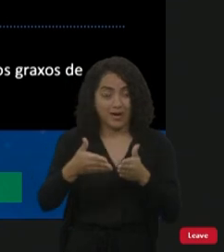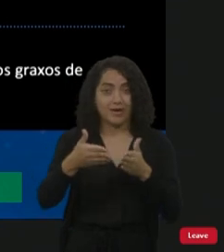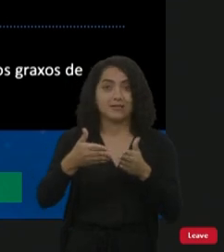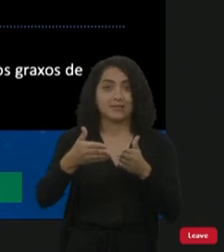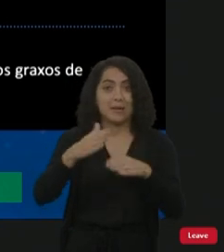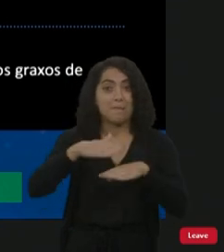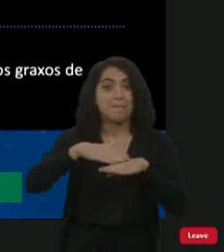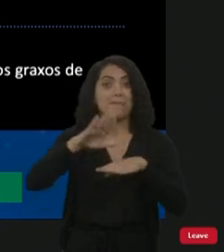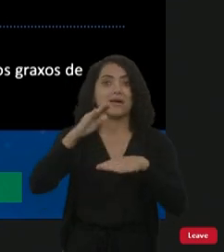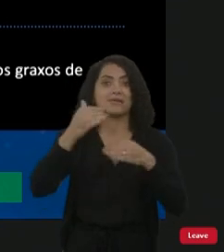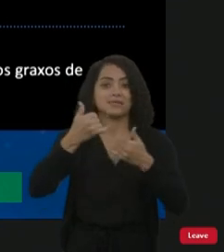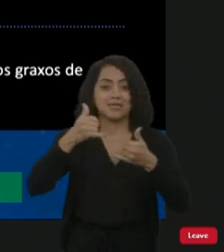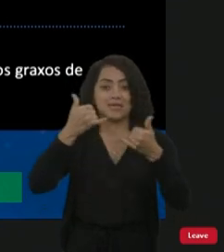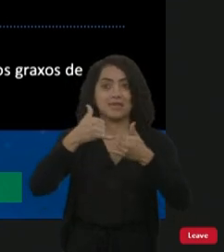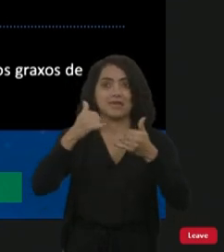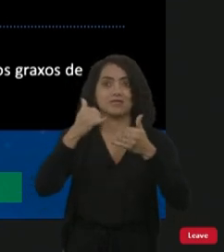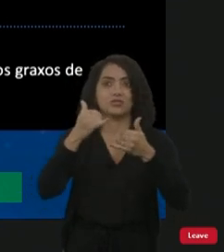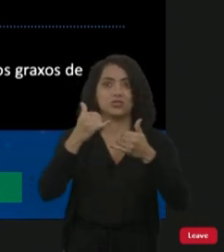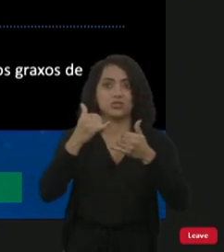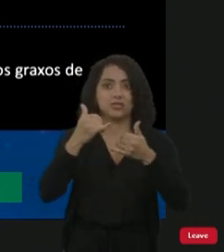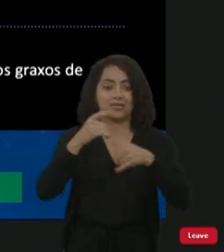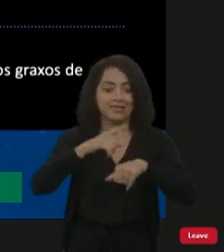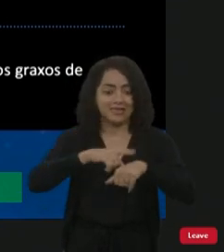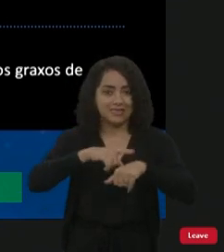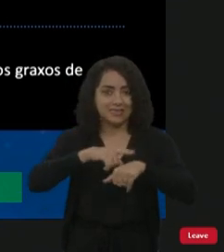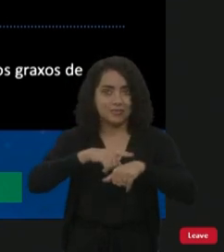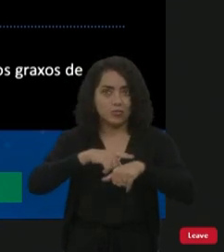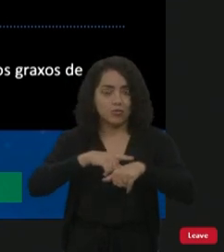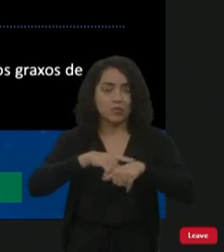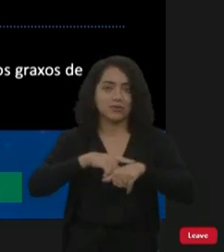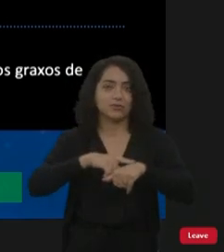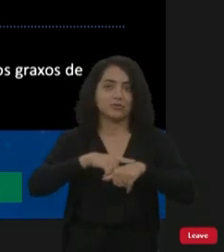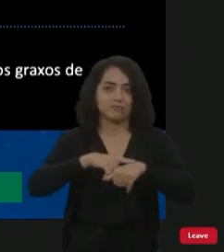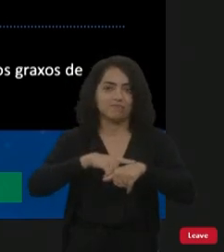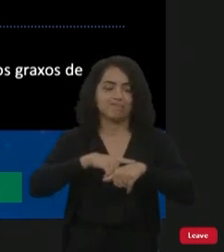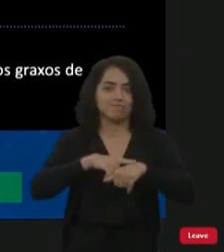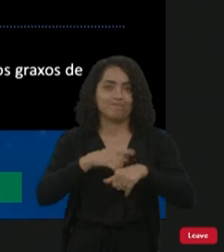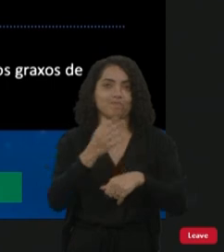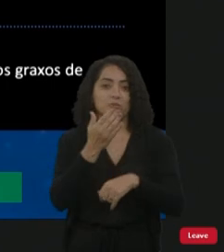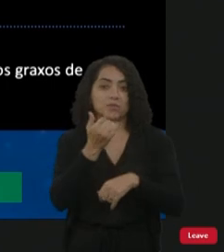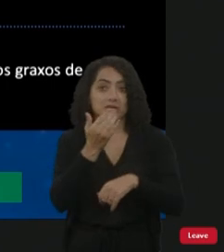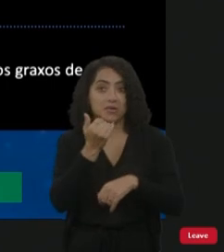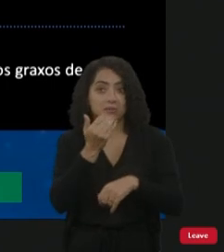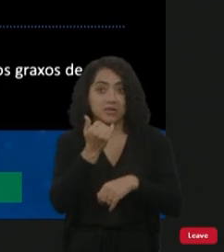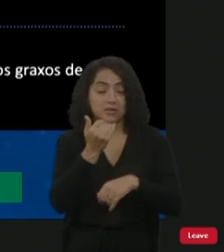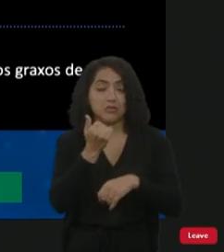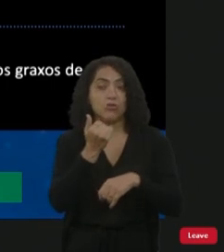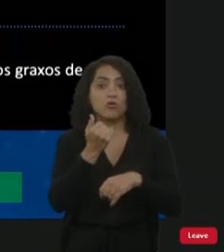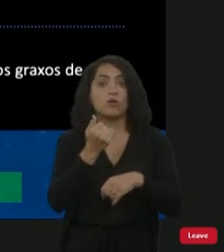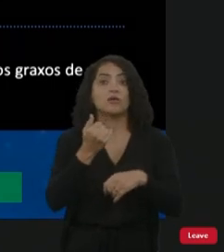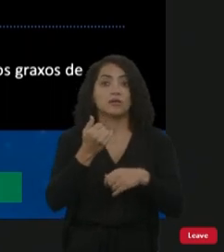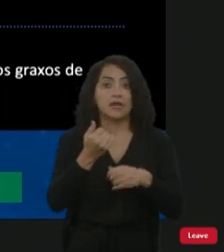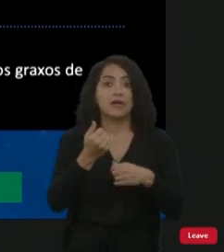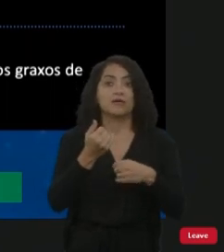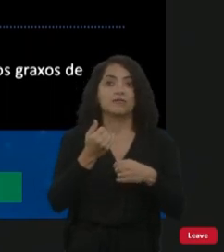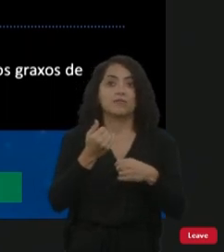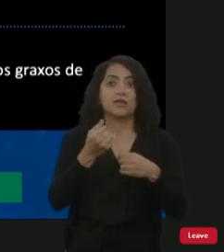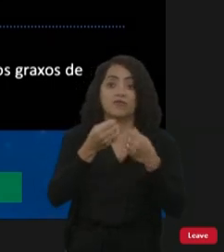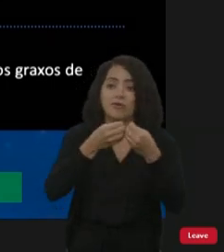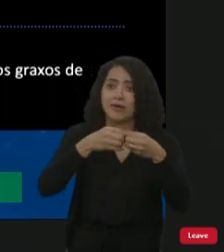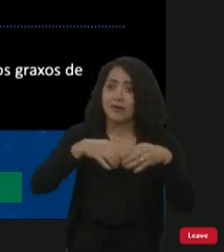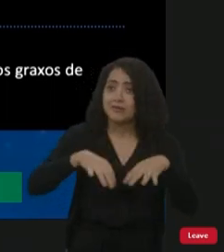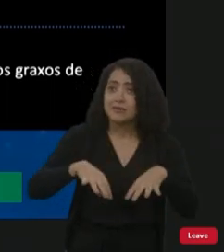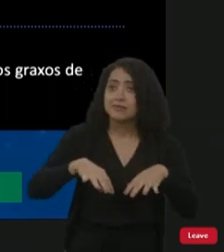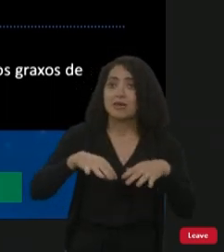de energia para aquele momento da educação física, porque ele vai ter gasto energético muscular, vai ter